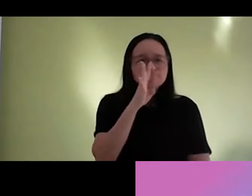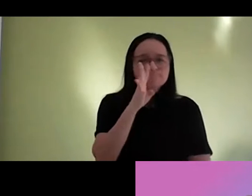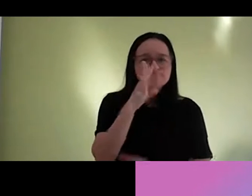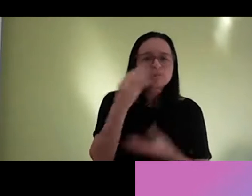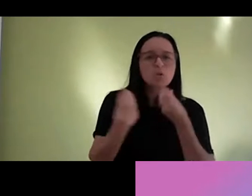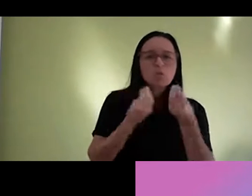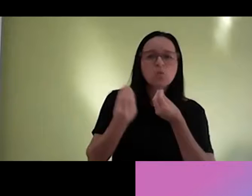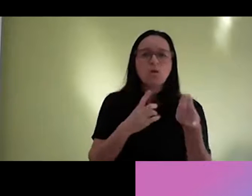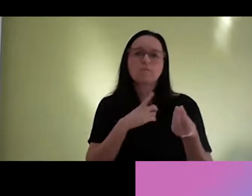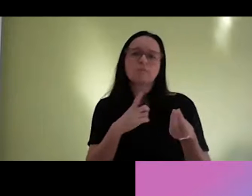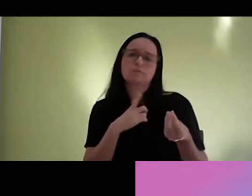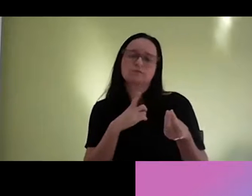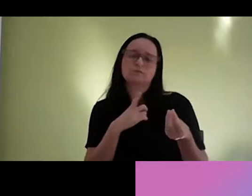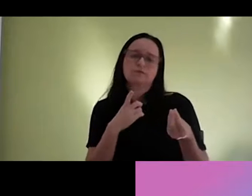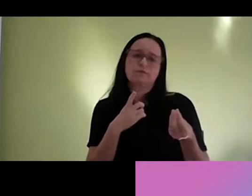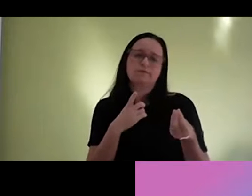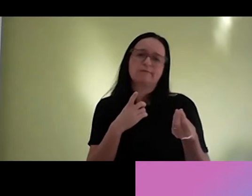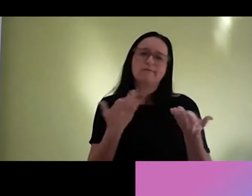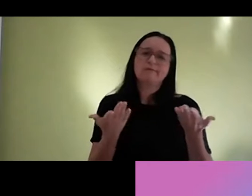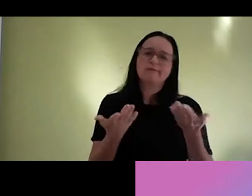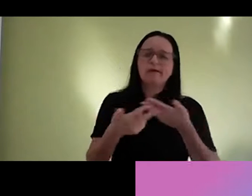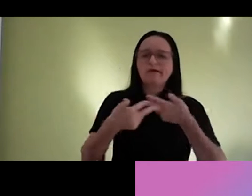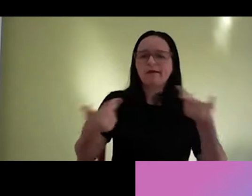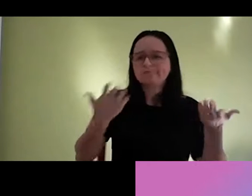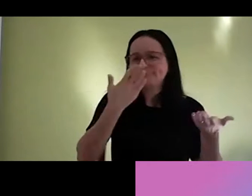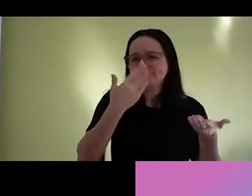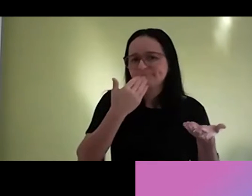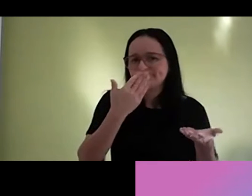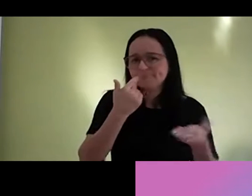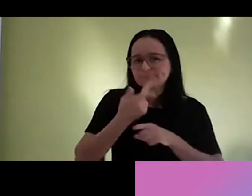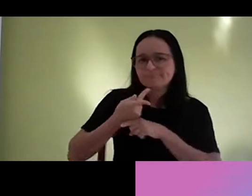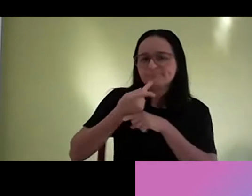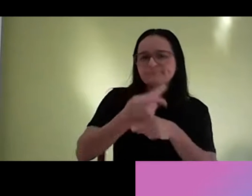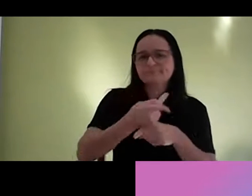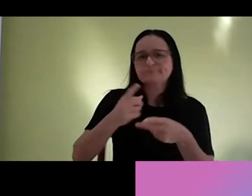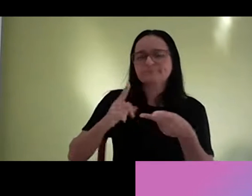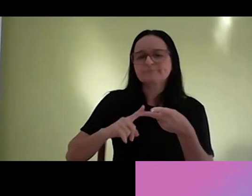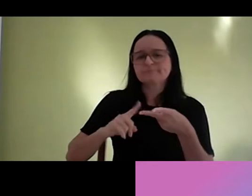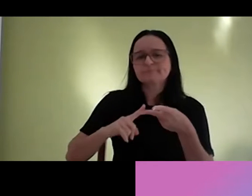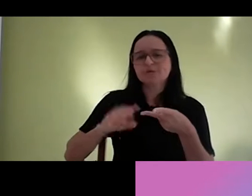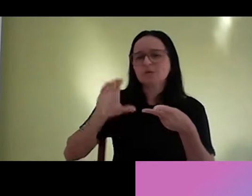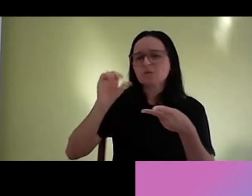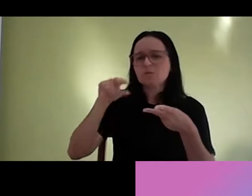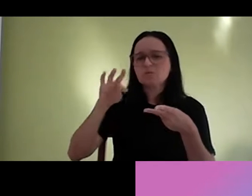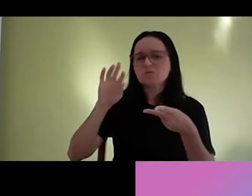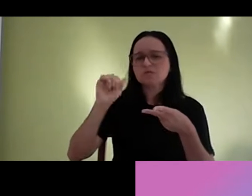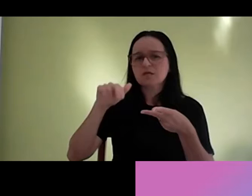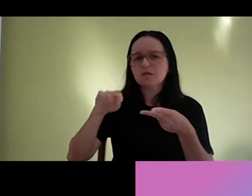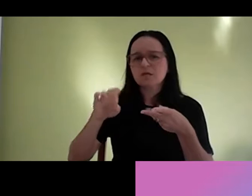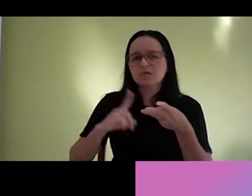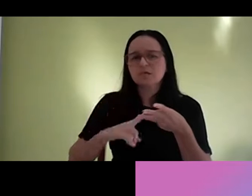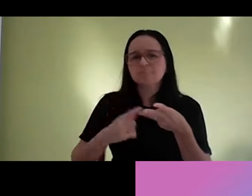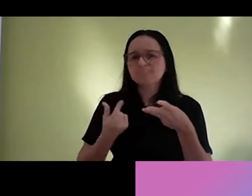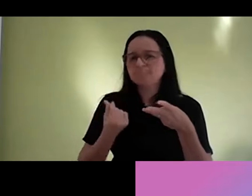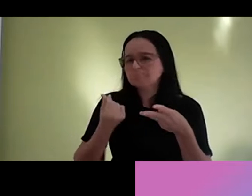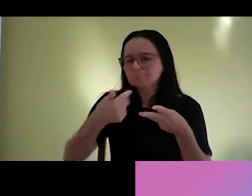na rastreabilidade de comida na rastreabilidade de containers em soluções financeiras